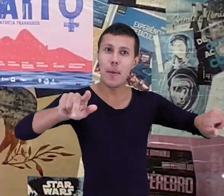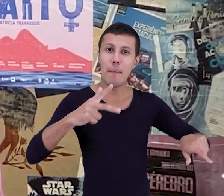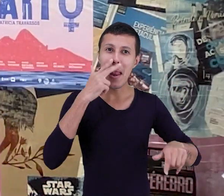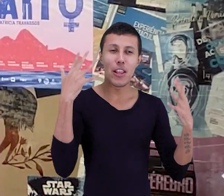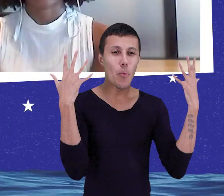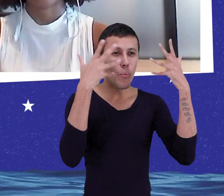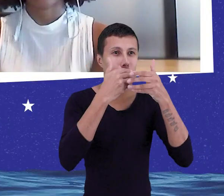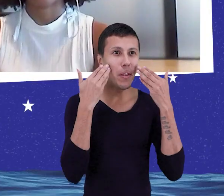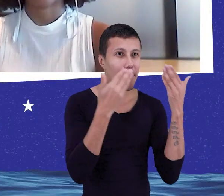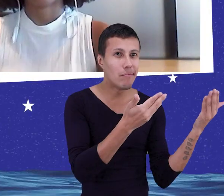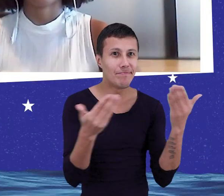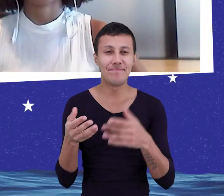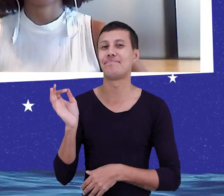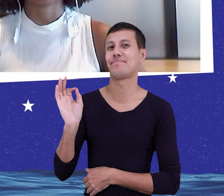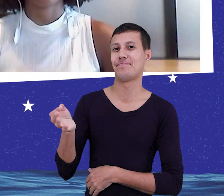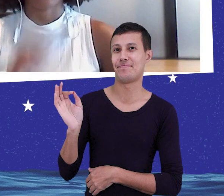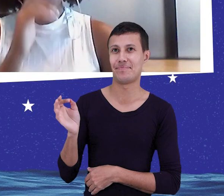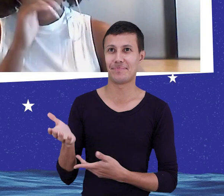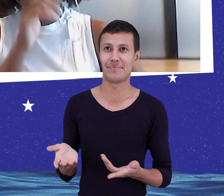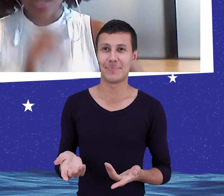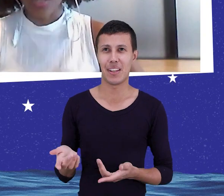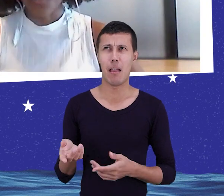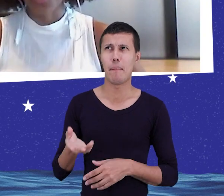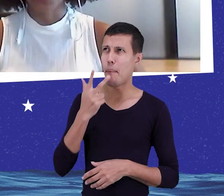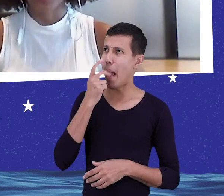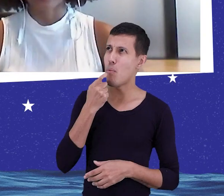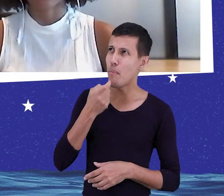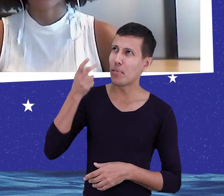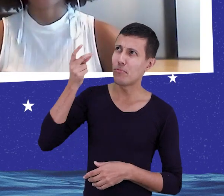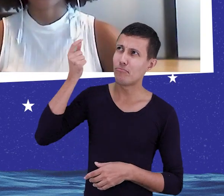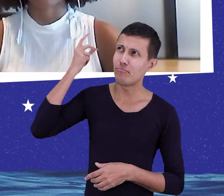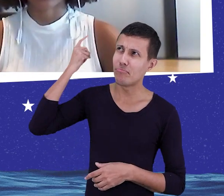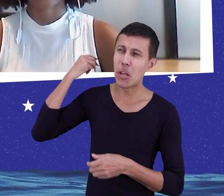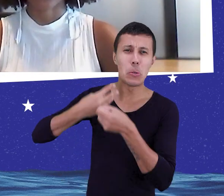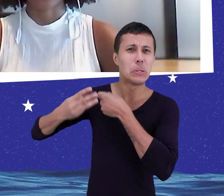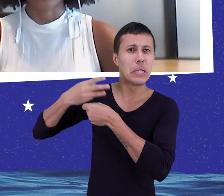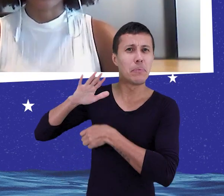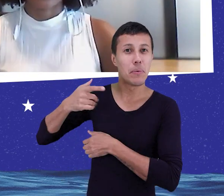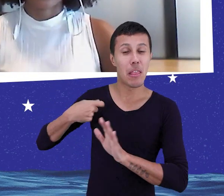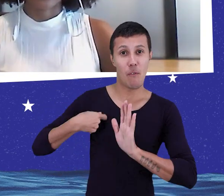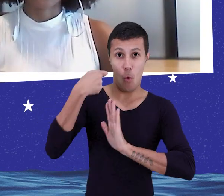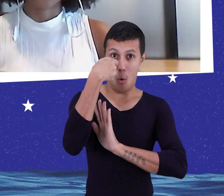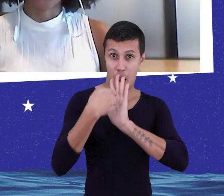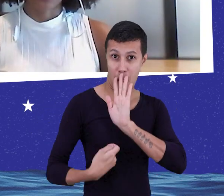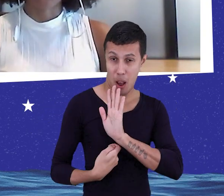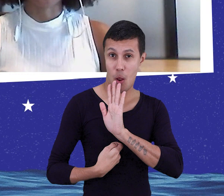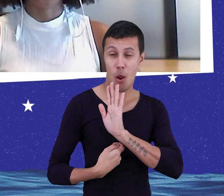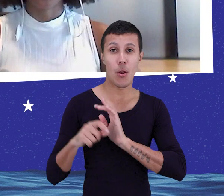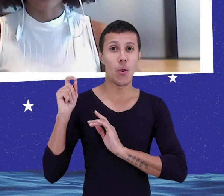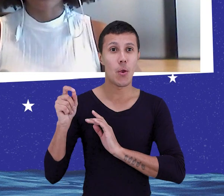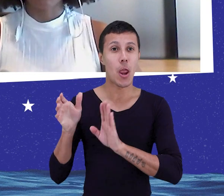bonito de ver, eu acho. Sim, sim. A gente teve, algum tempo atrás, se não me engano, uns 3 anos, né, um relatório, né, de